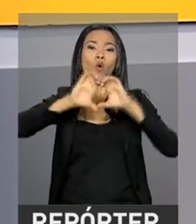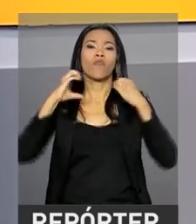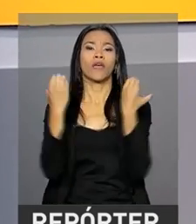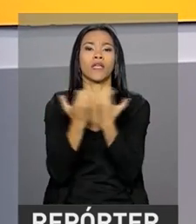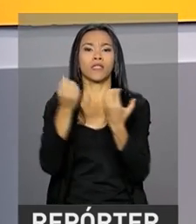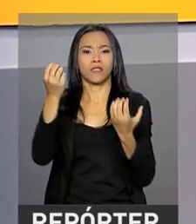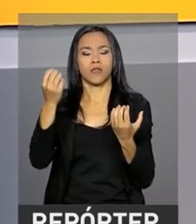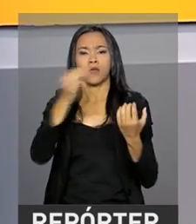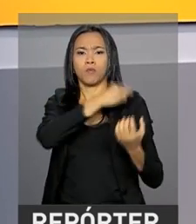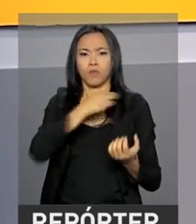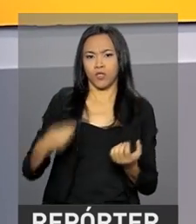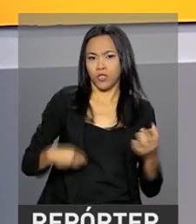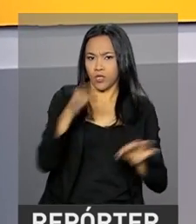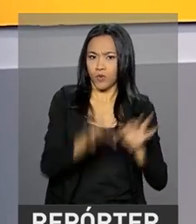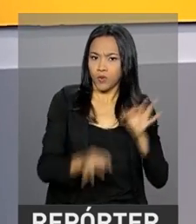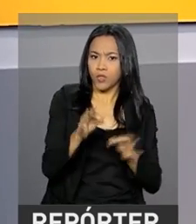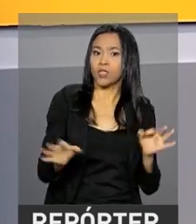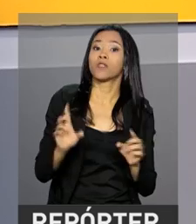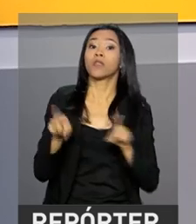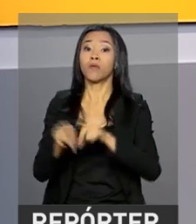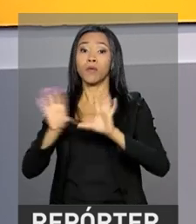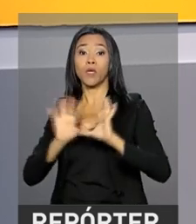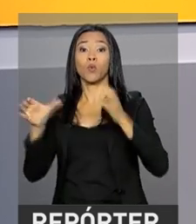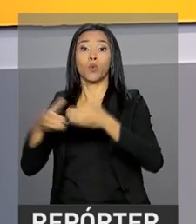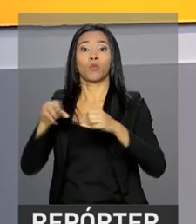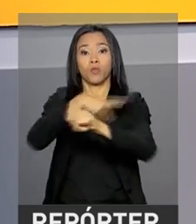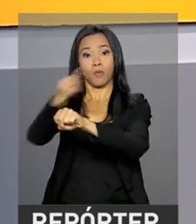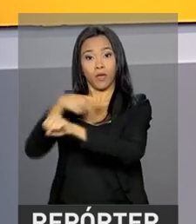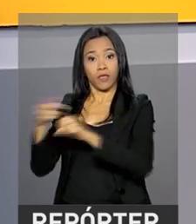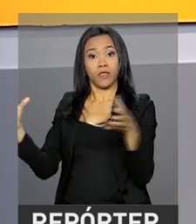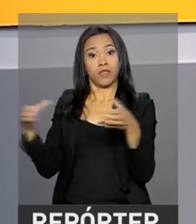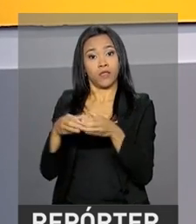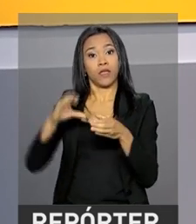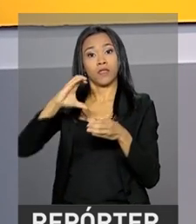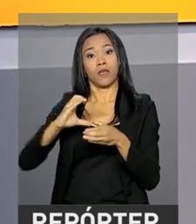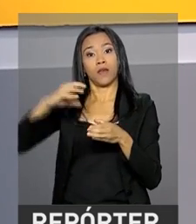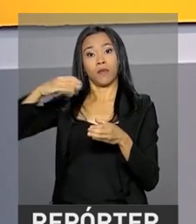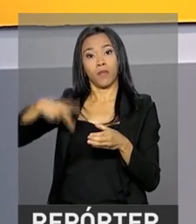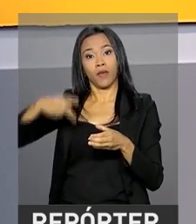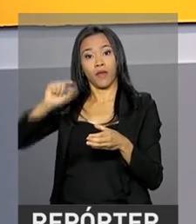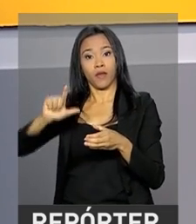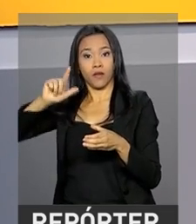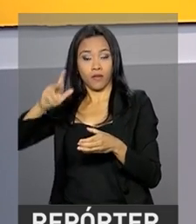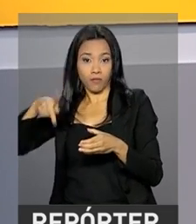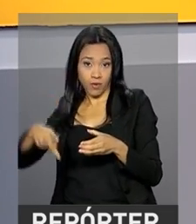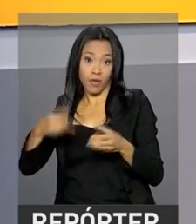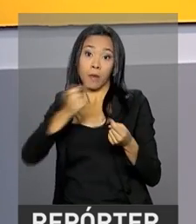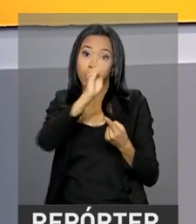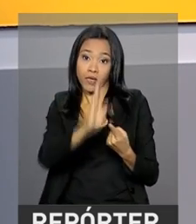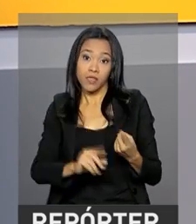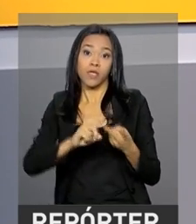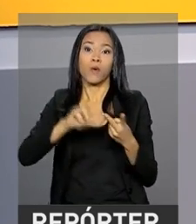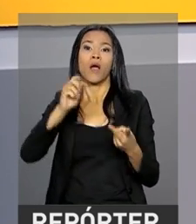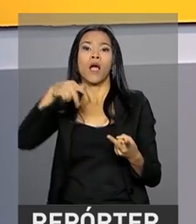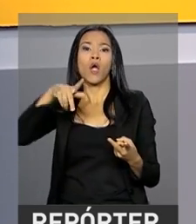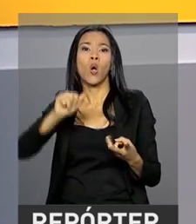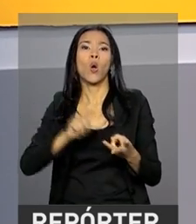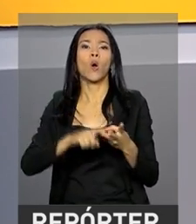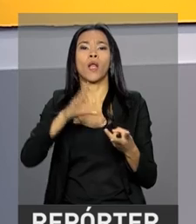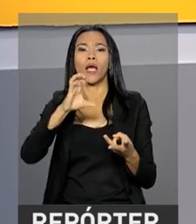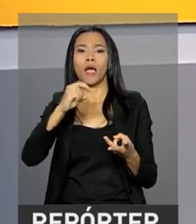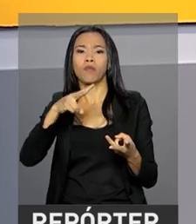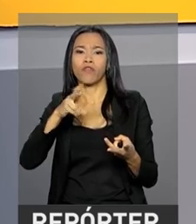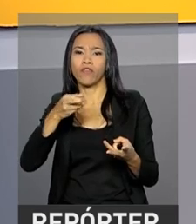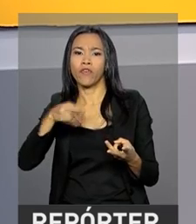ministros da Justiça da Comunidade dos Países de Língua Portuguesa fazem parte da cplp além do Brasil Angola Cabo